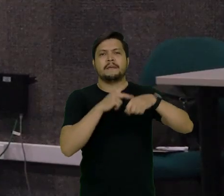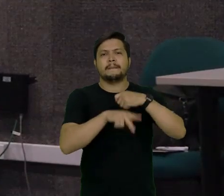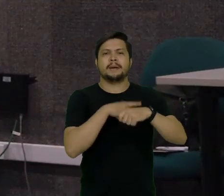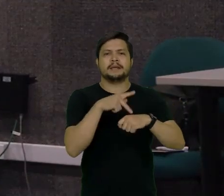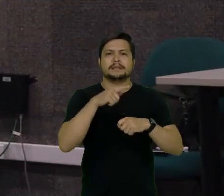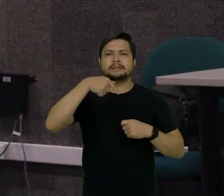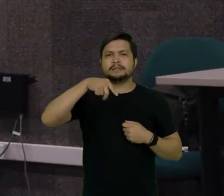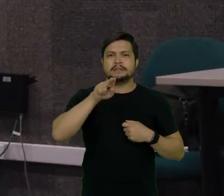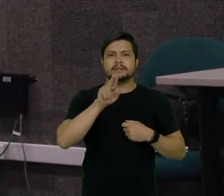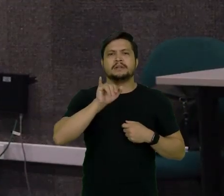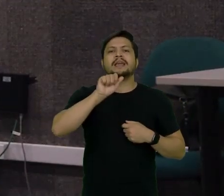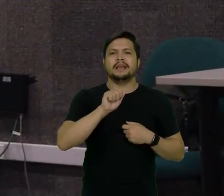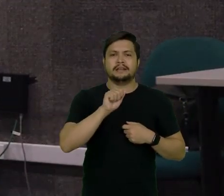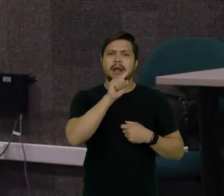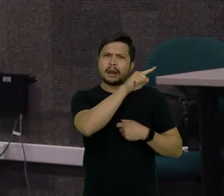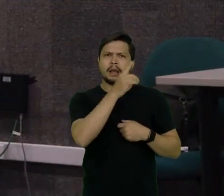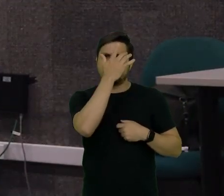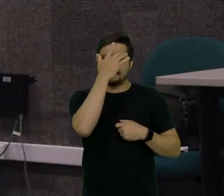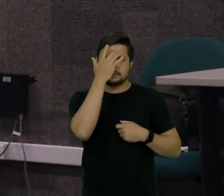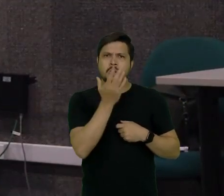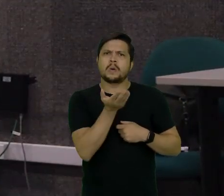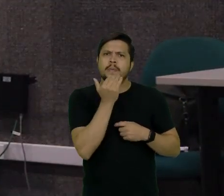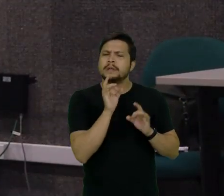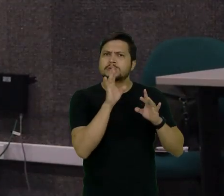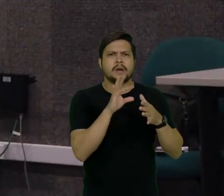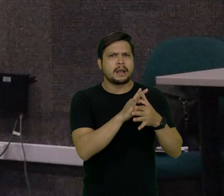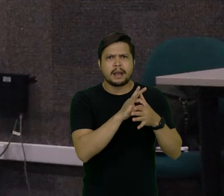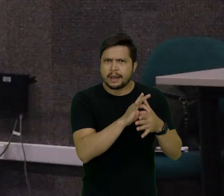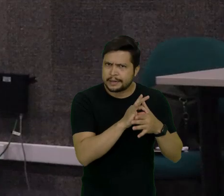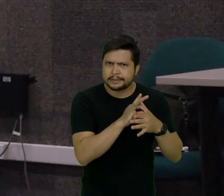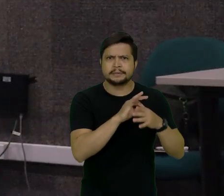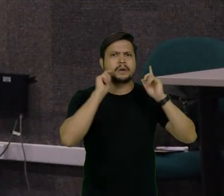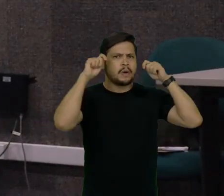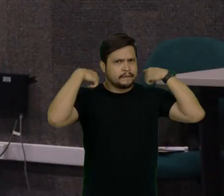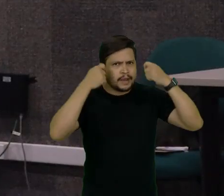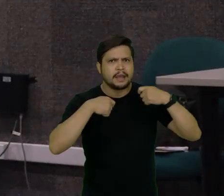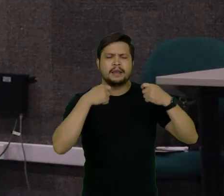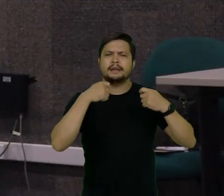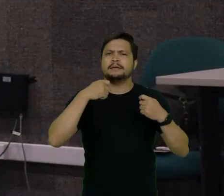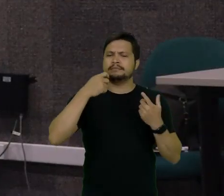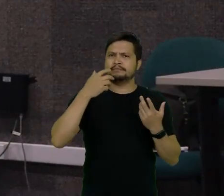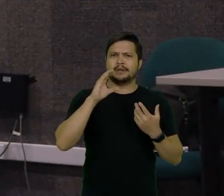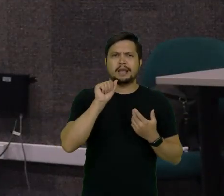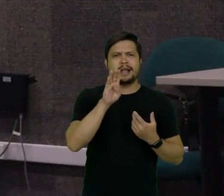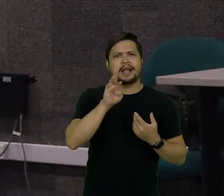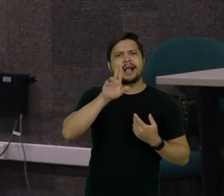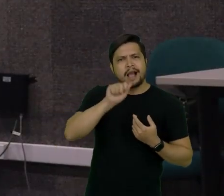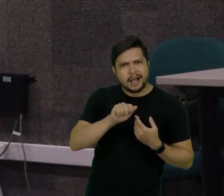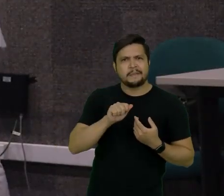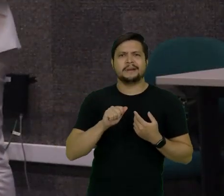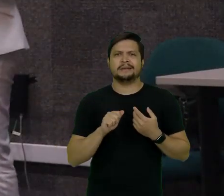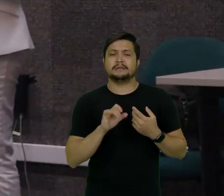A única comida que as pessoas comiam lá era carne de ovelha e de cabra. Não tinha um pé de alface naquele lugar. Então, assim,